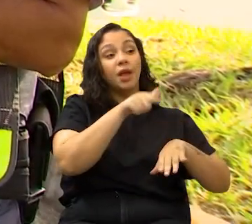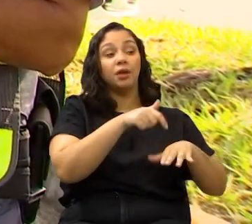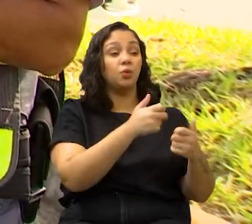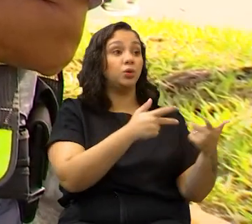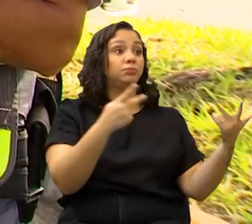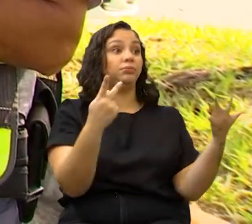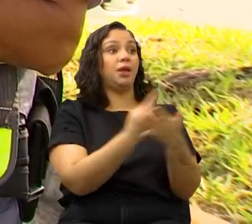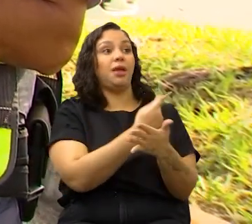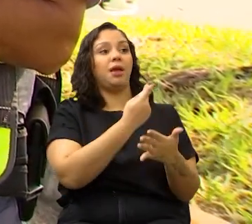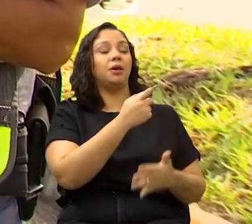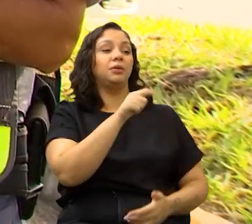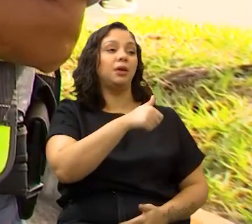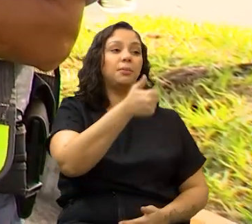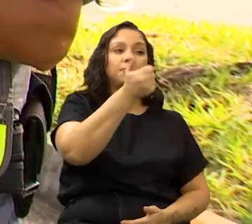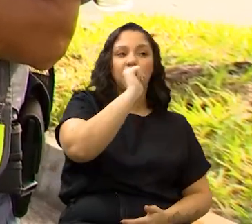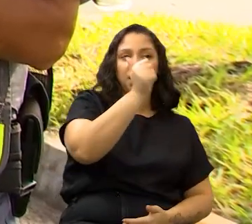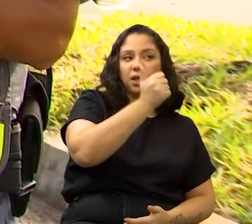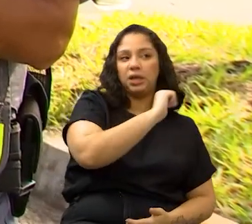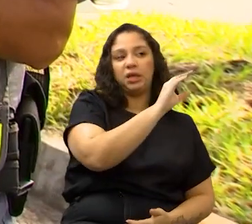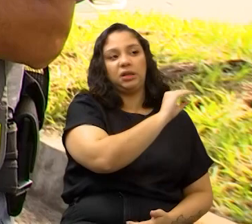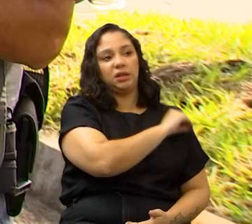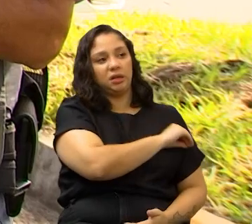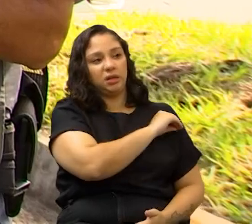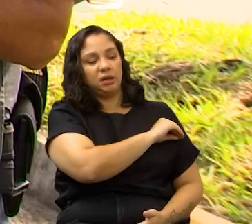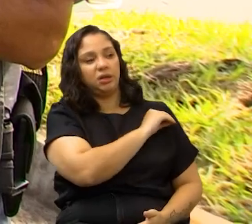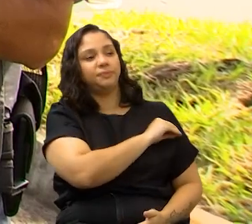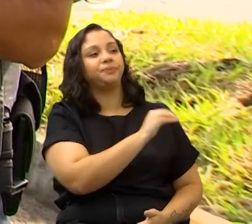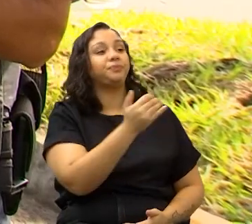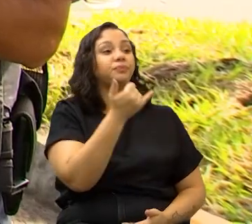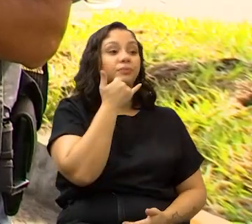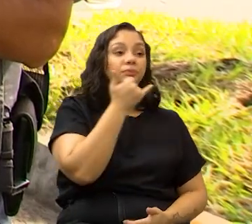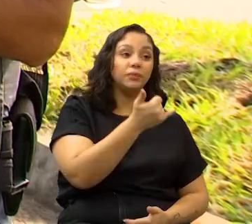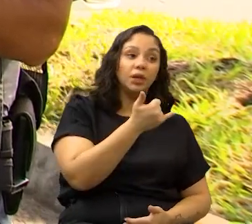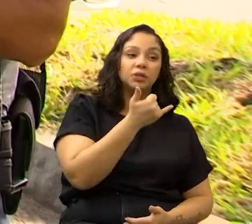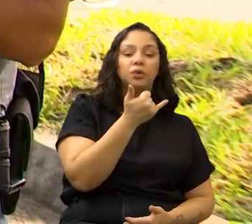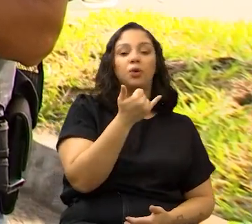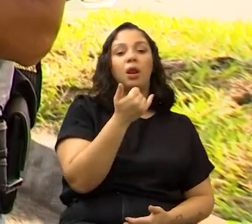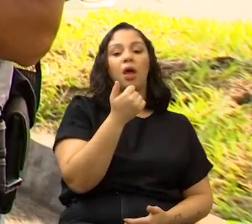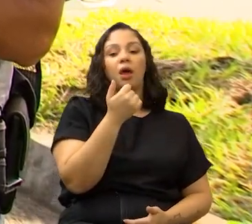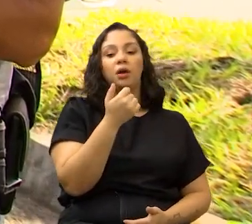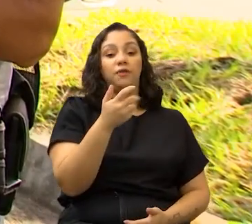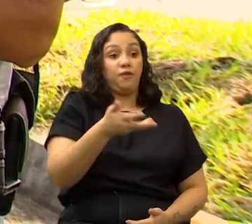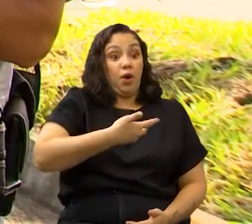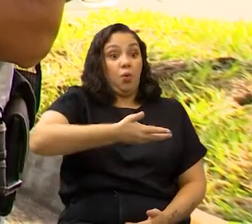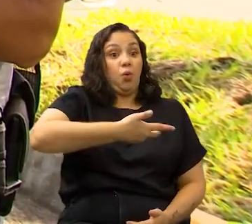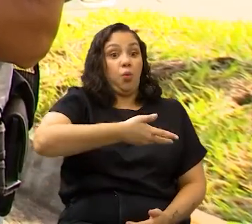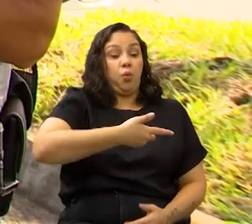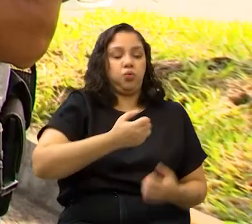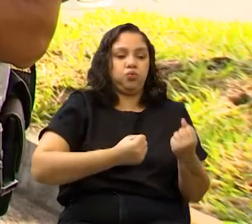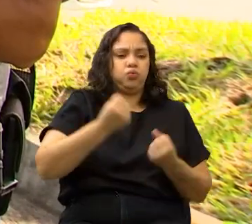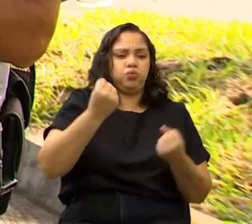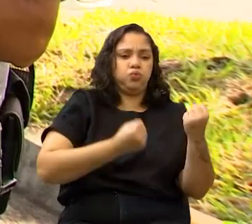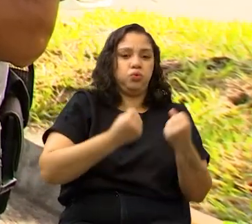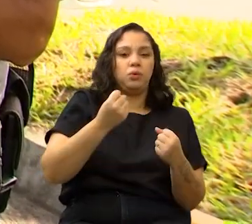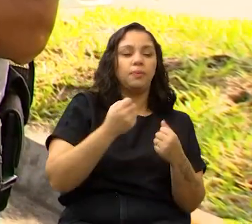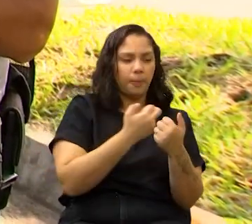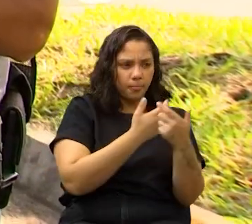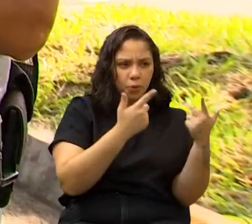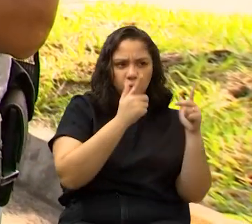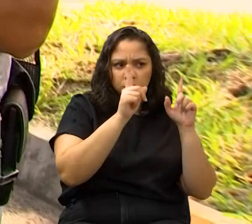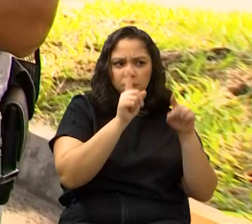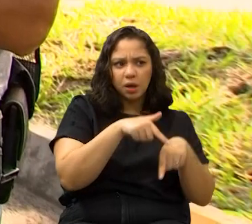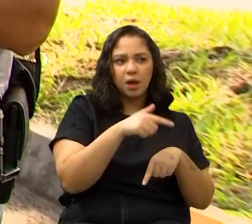erros humanos, embriaguez, excesso de velocidade, celular, olhando o celular, enfim, tudo isso é bom